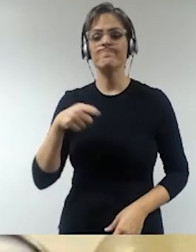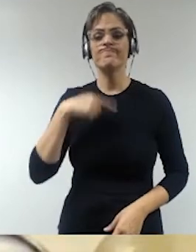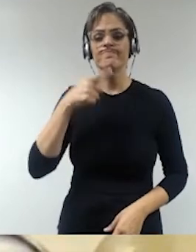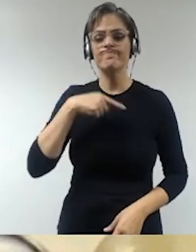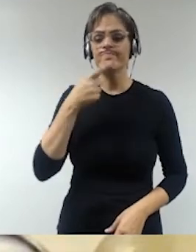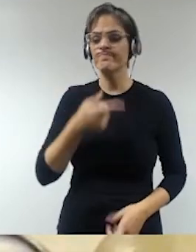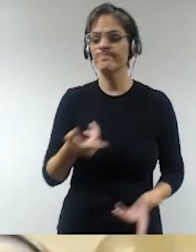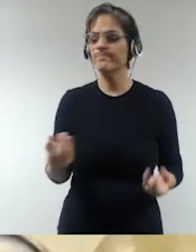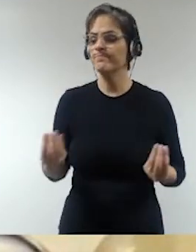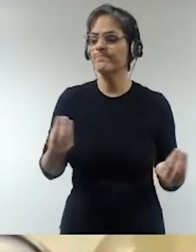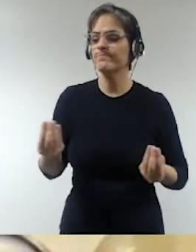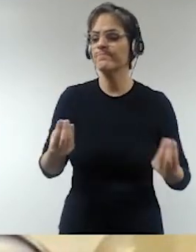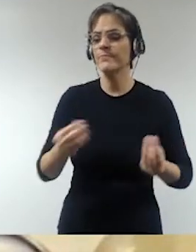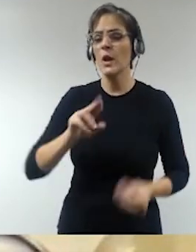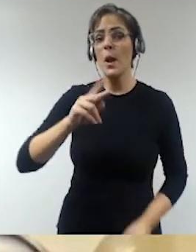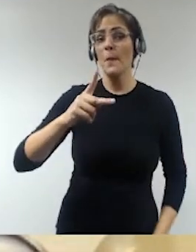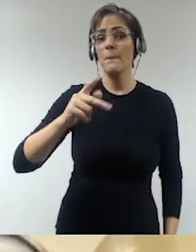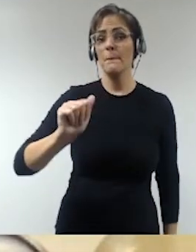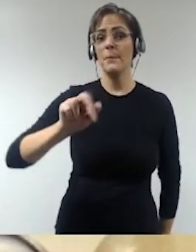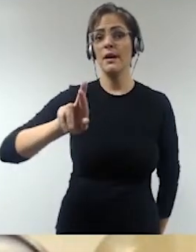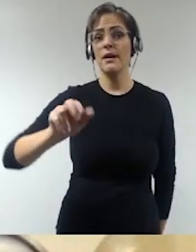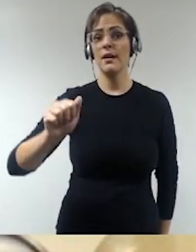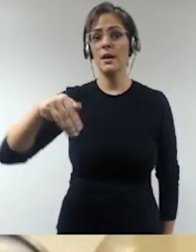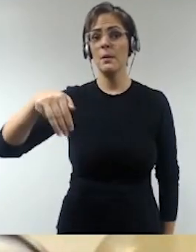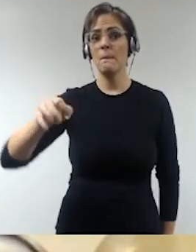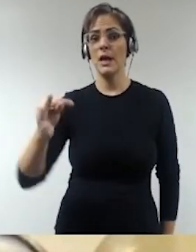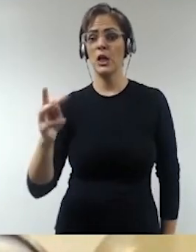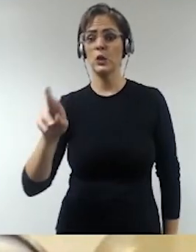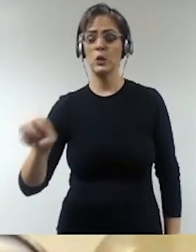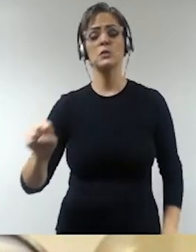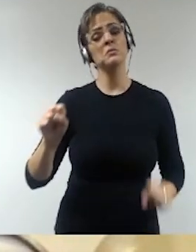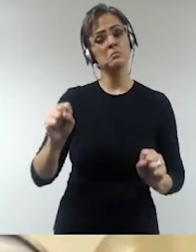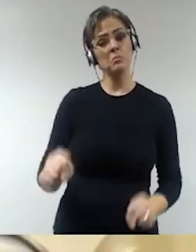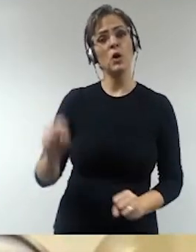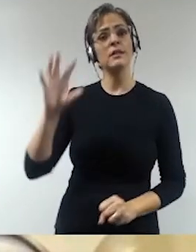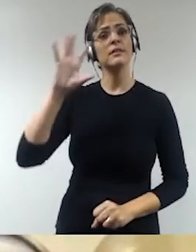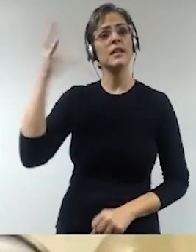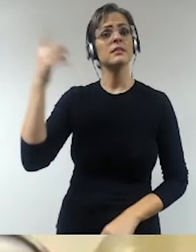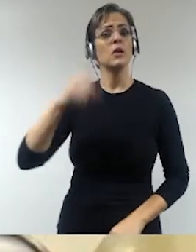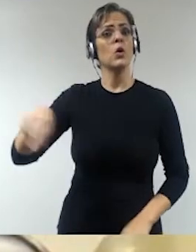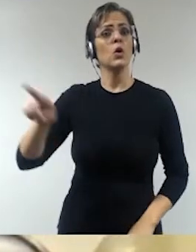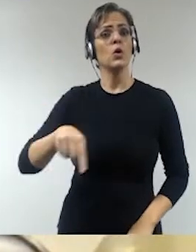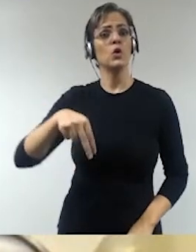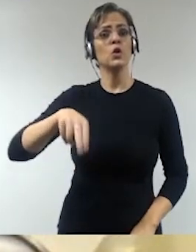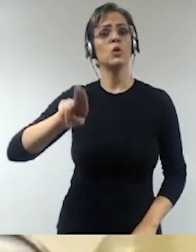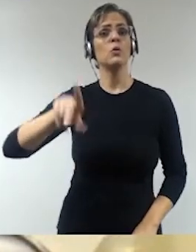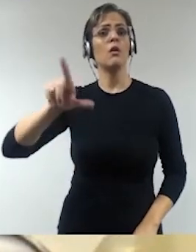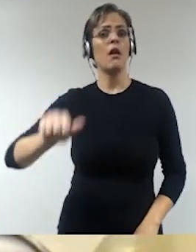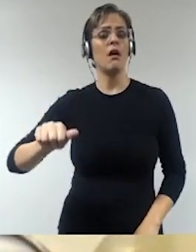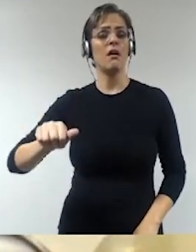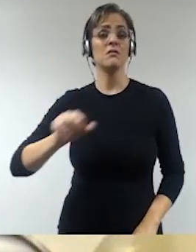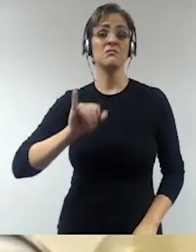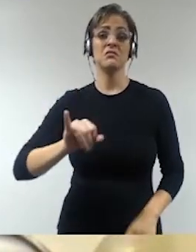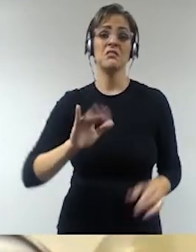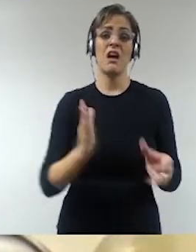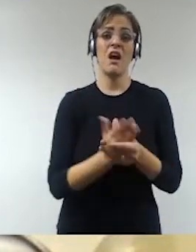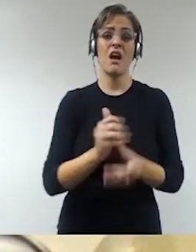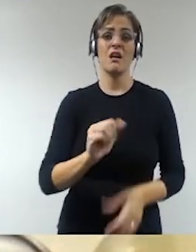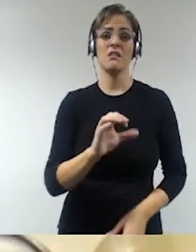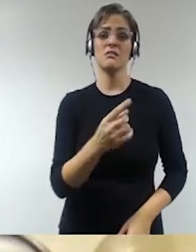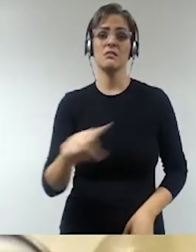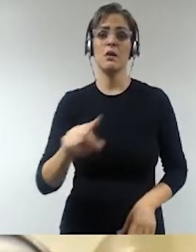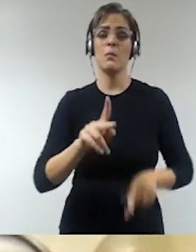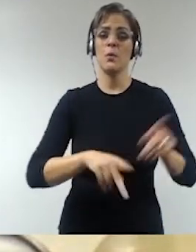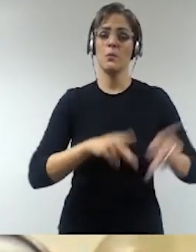verificar esses parâmetros, isso poderia levar até a nulidade dessa decisão por meio de uma ação popular, ou no caso de uma